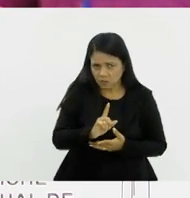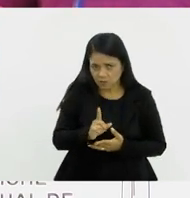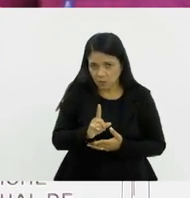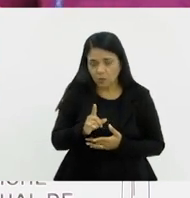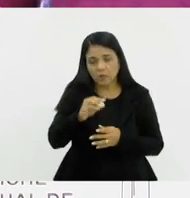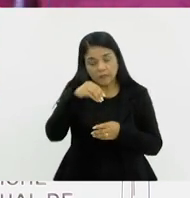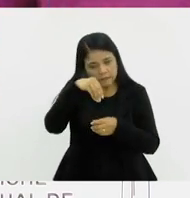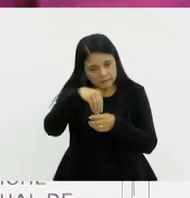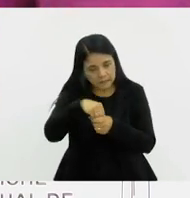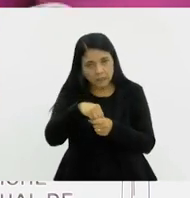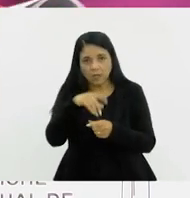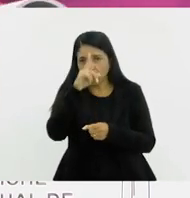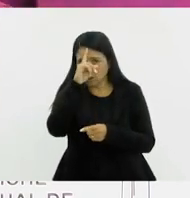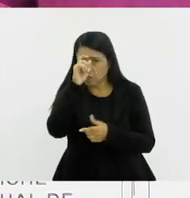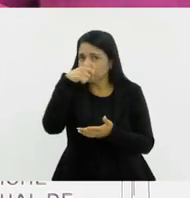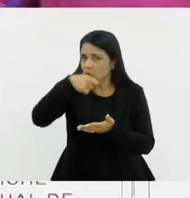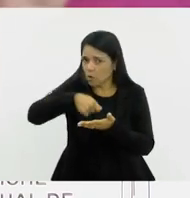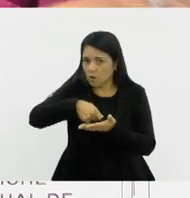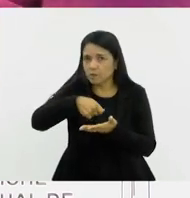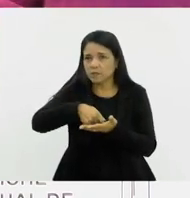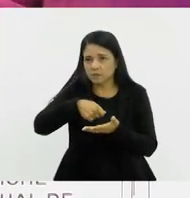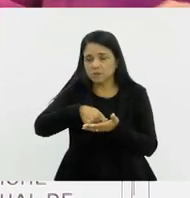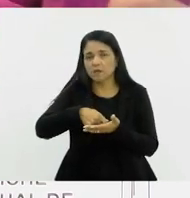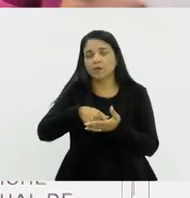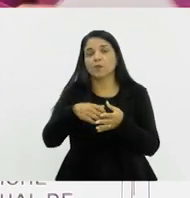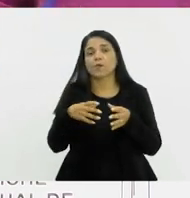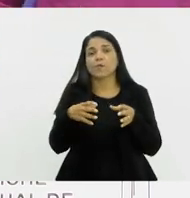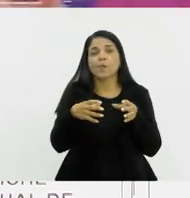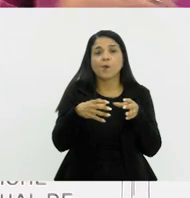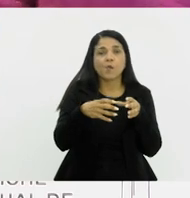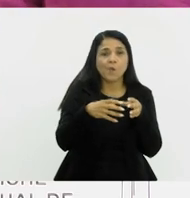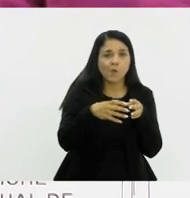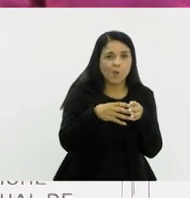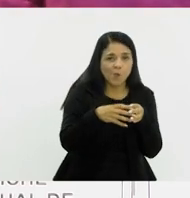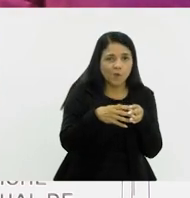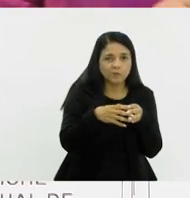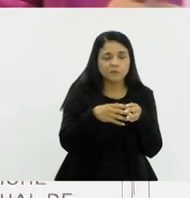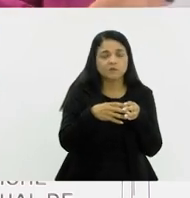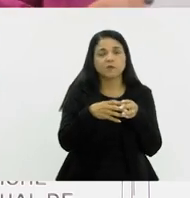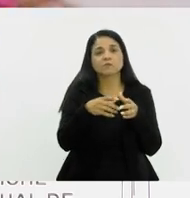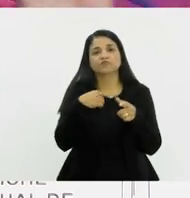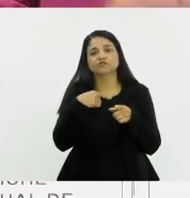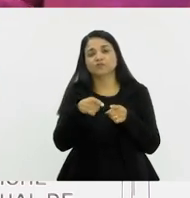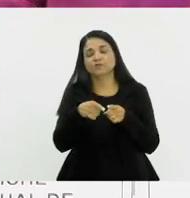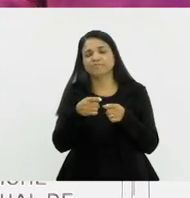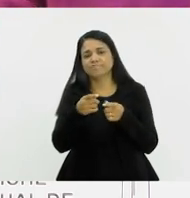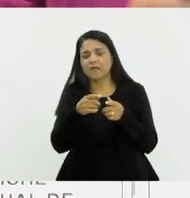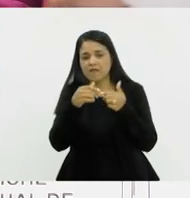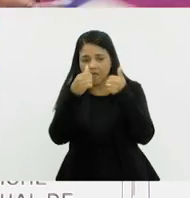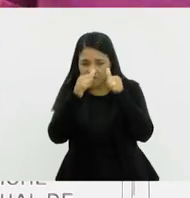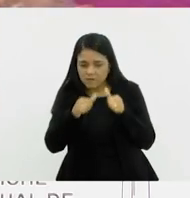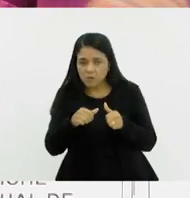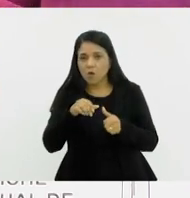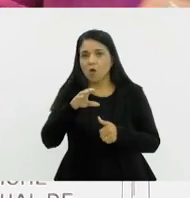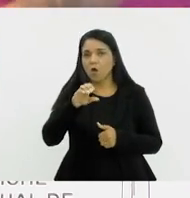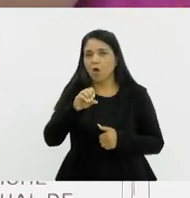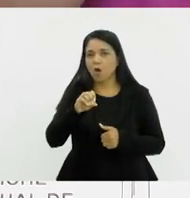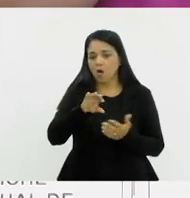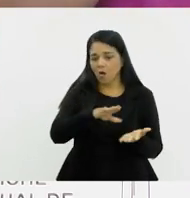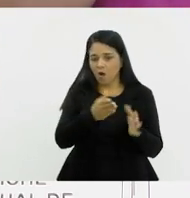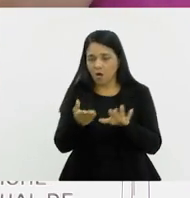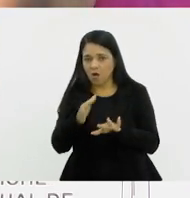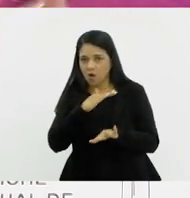é obrigatório, né? Comissão aqui, a comissão de revisão de óbitos, comissão de revisão de